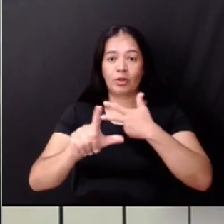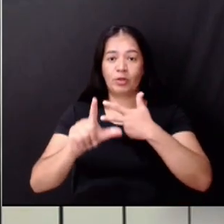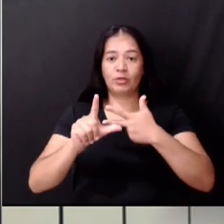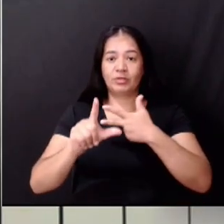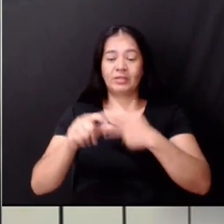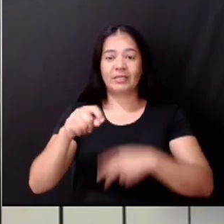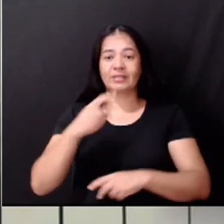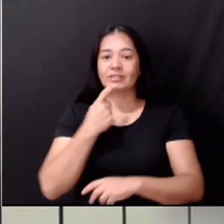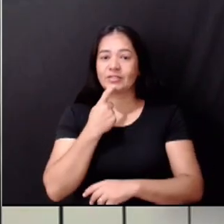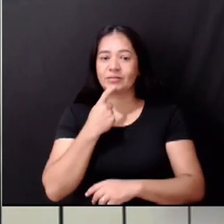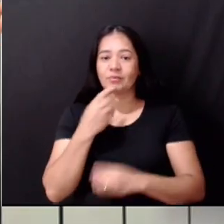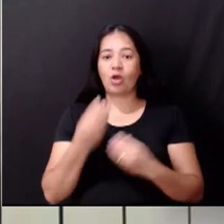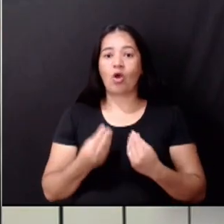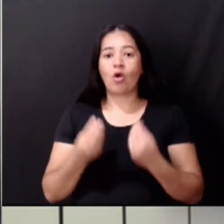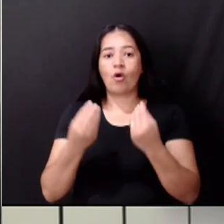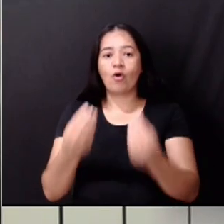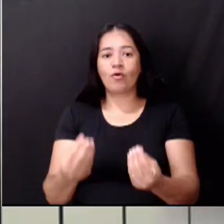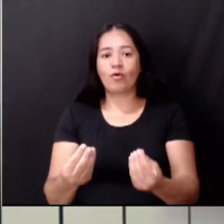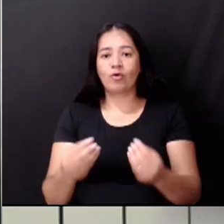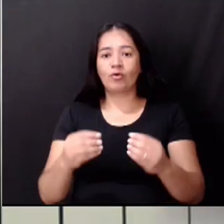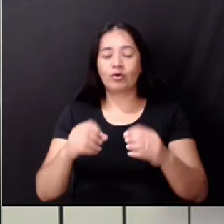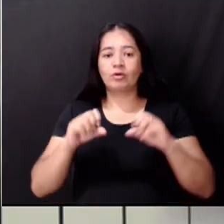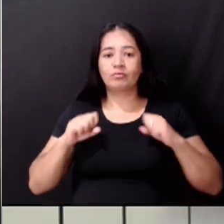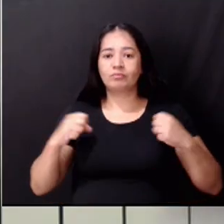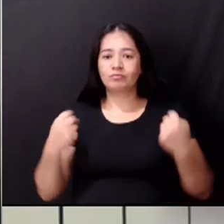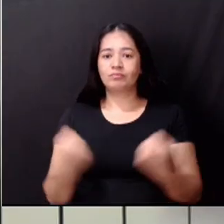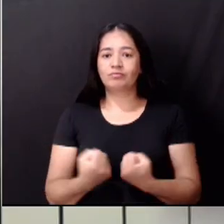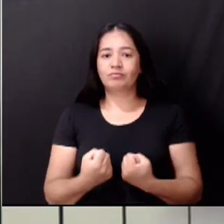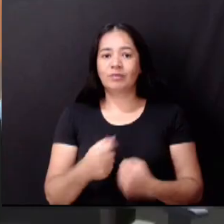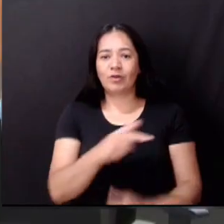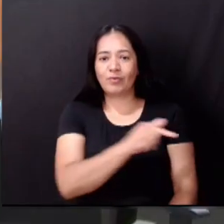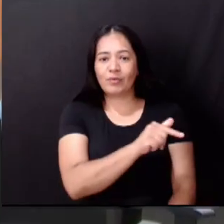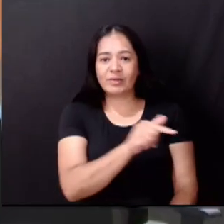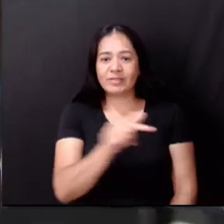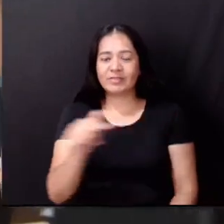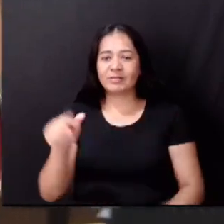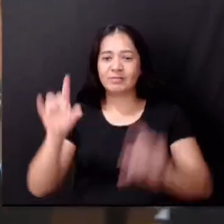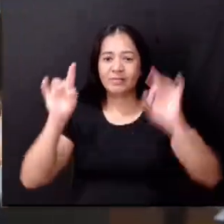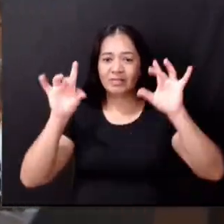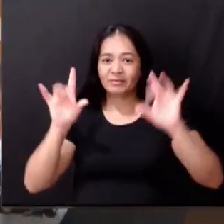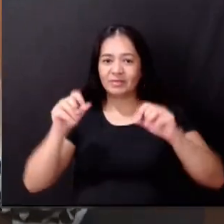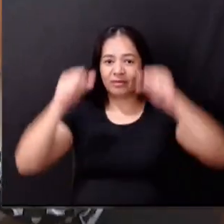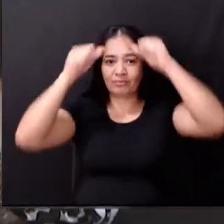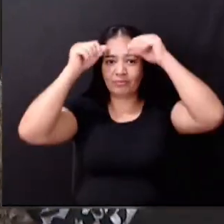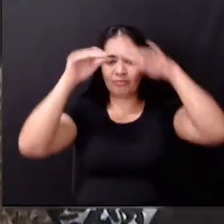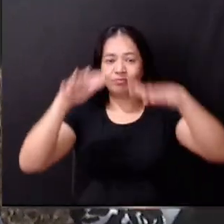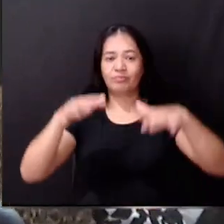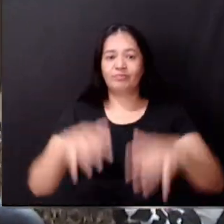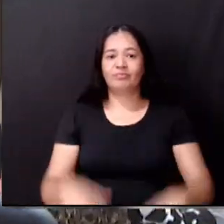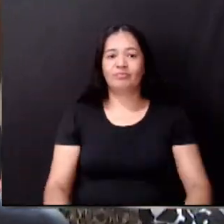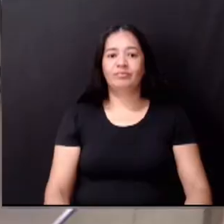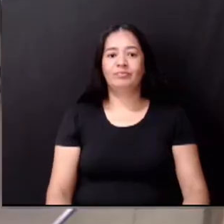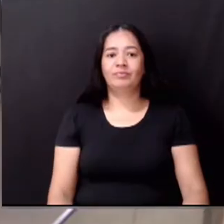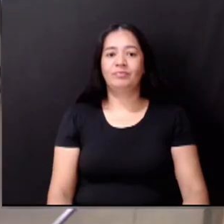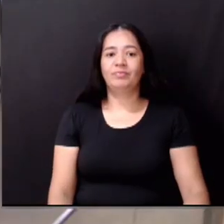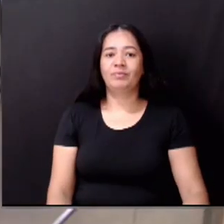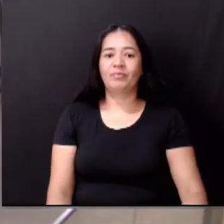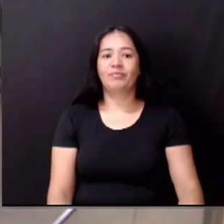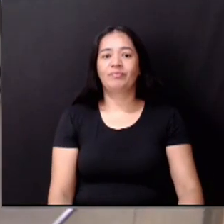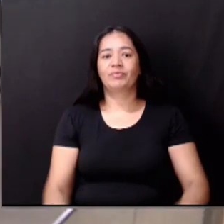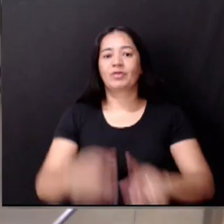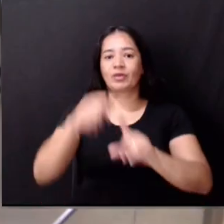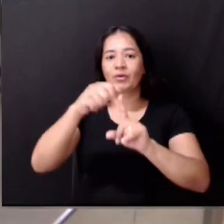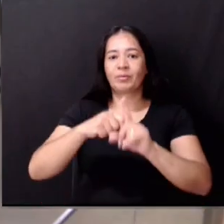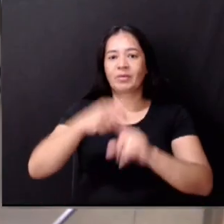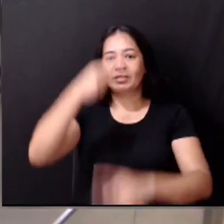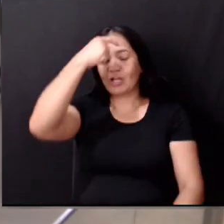ofereceu um seminário numa semana especial do autismo. No mês da conscientização do autismo, Câmara Municipal